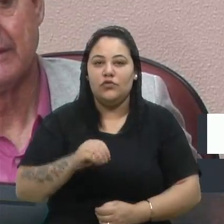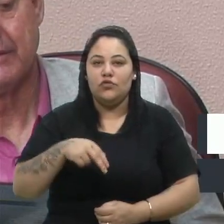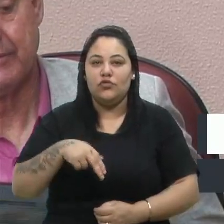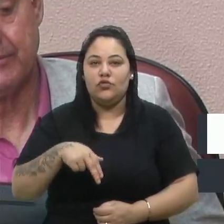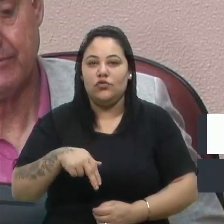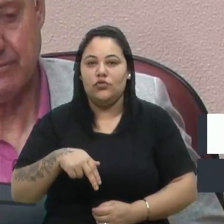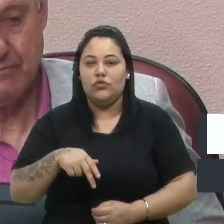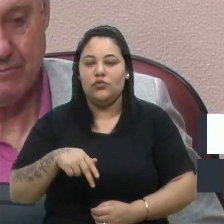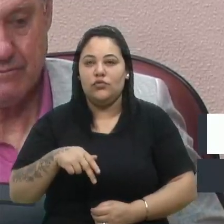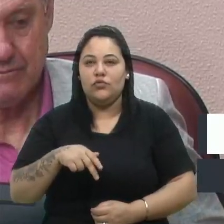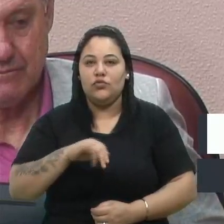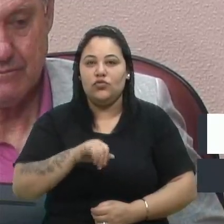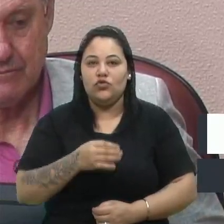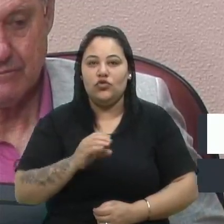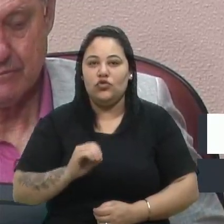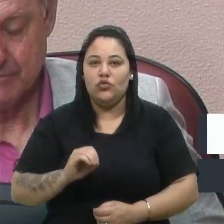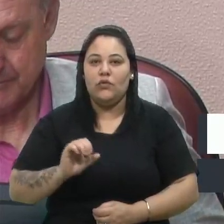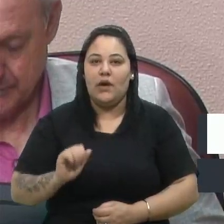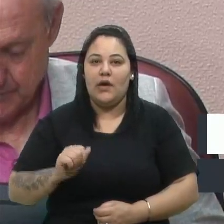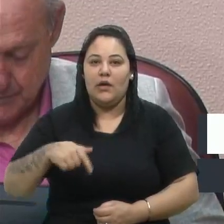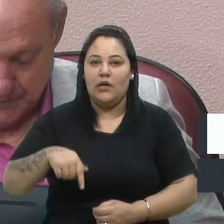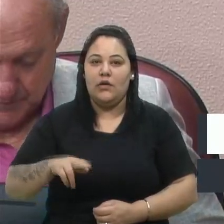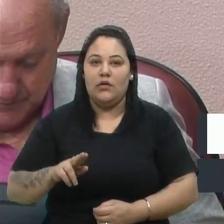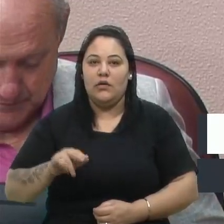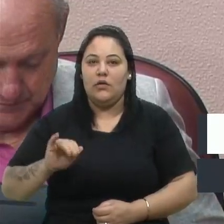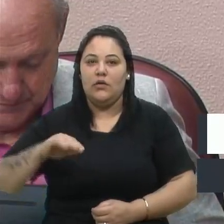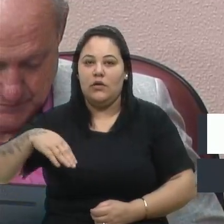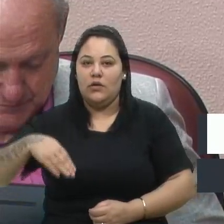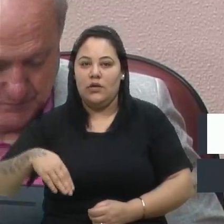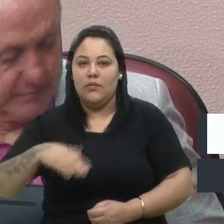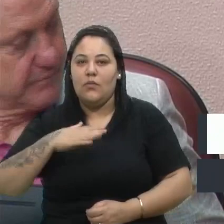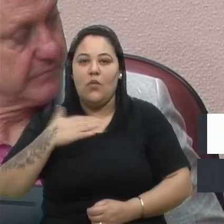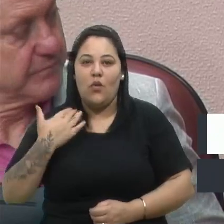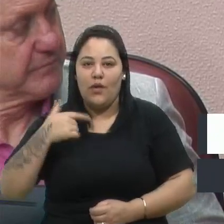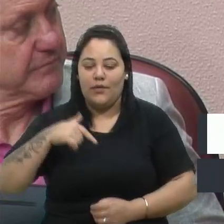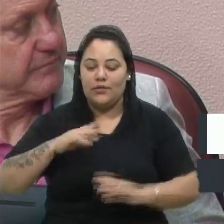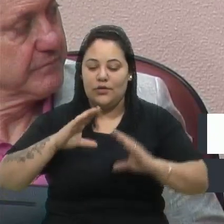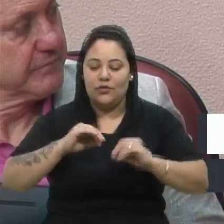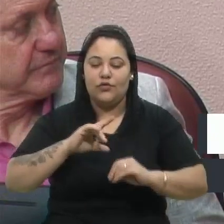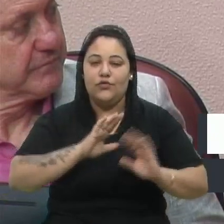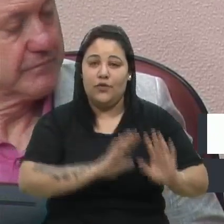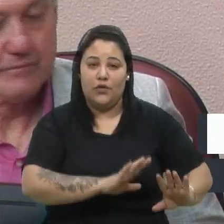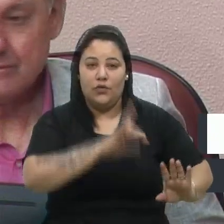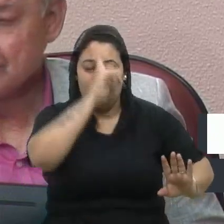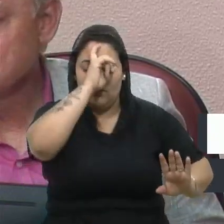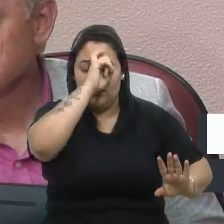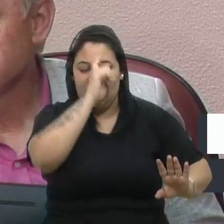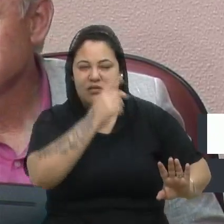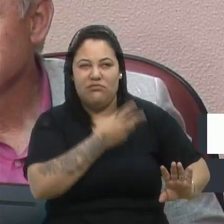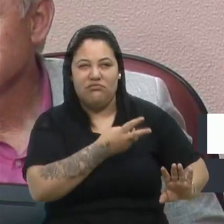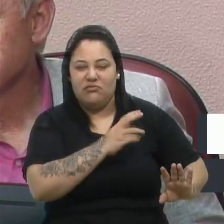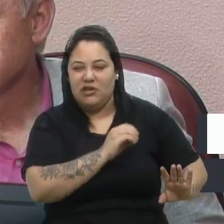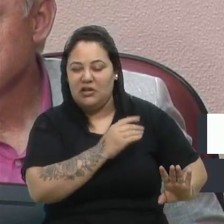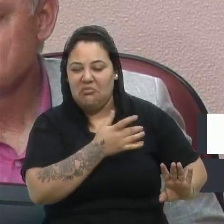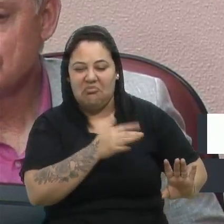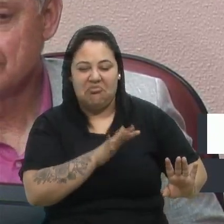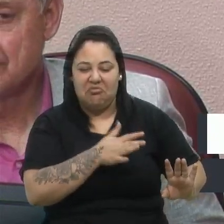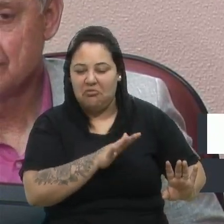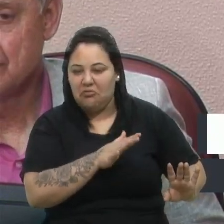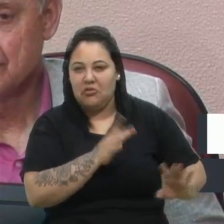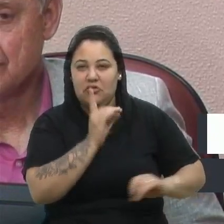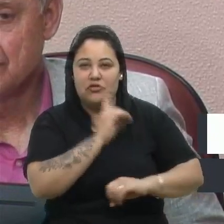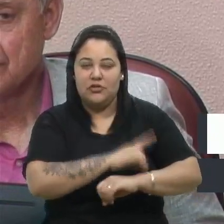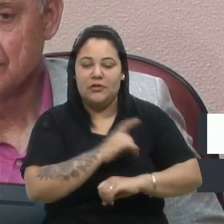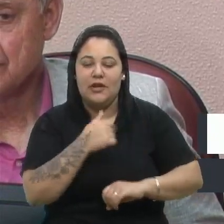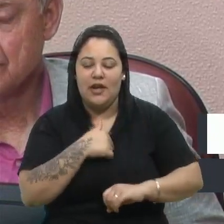vizinho, faleceu essa noite, né? Teve 30 e poucos dias hospitalizado, era um guerreiro lá do Avaí,